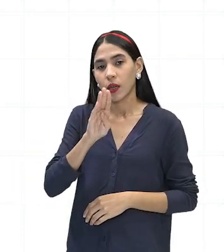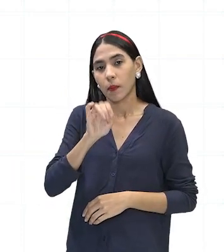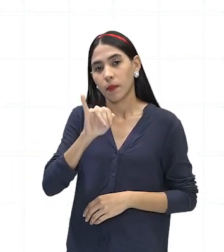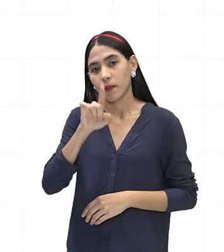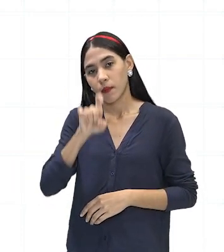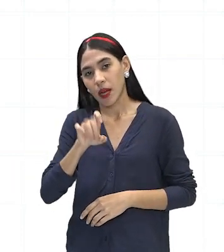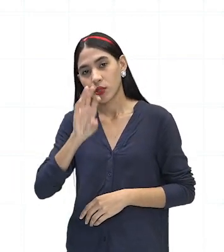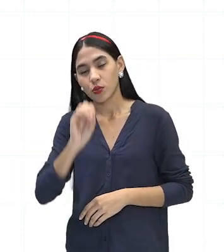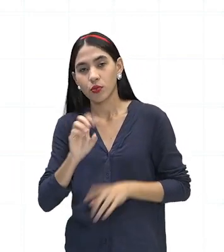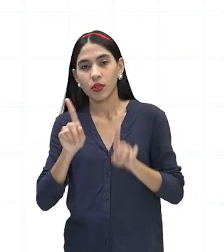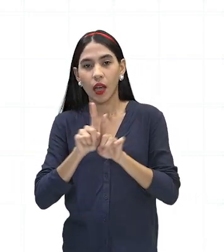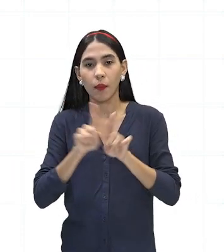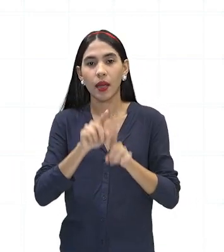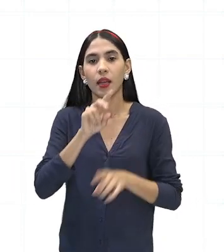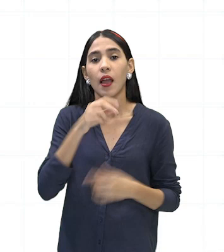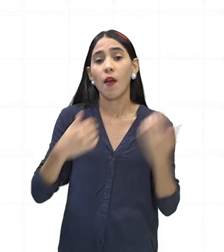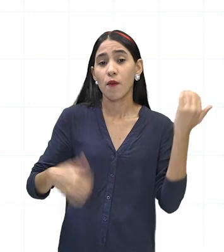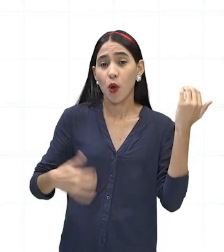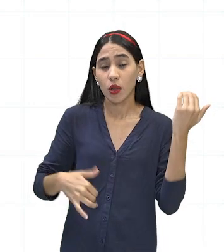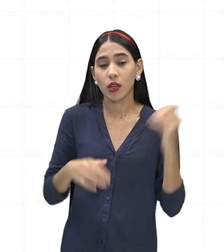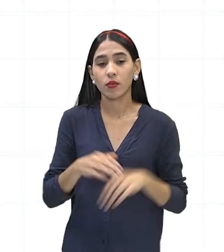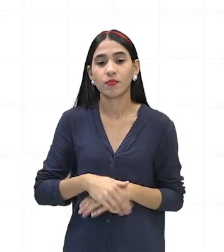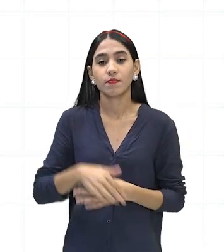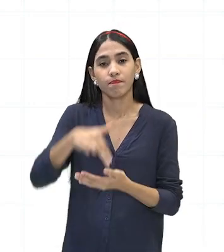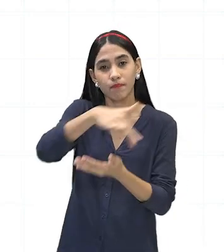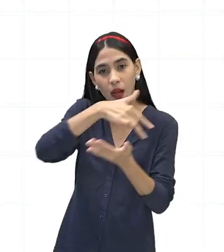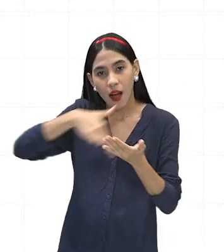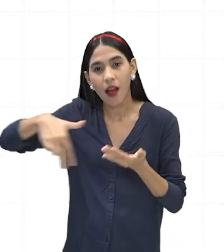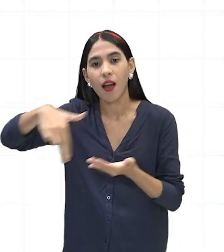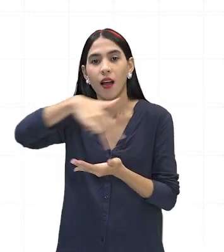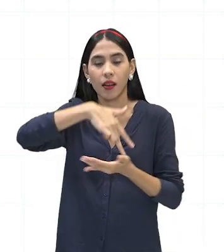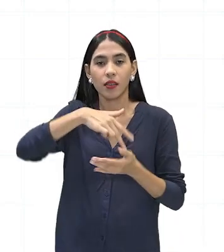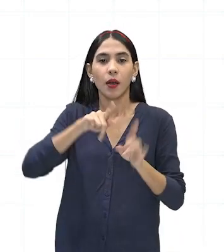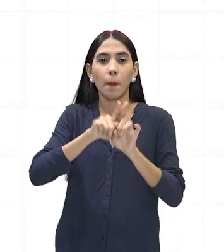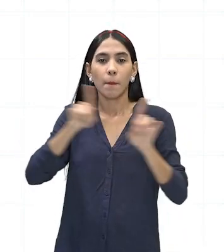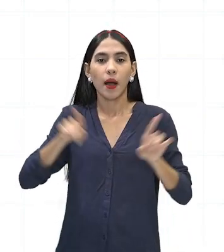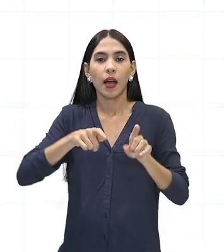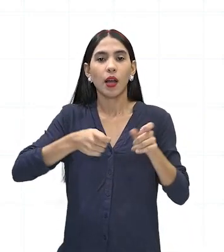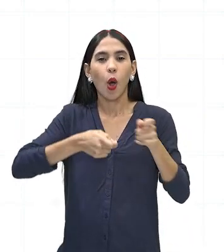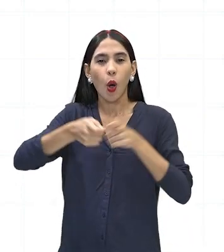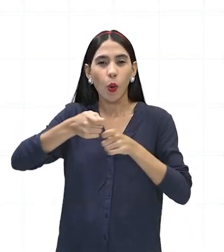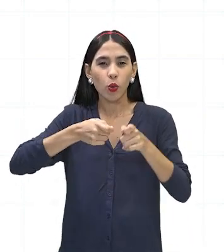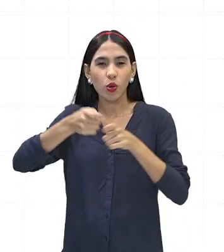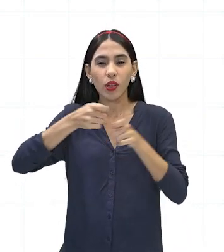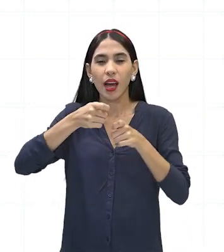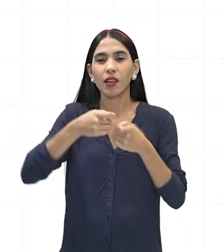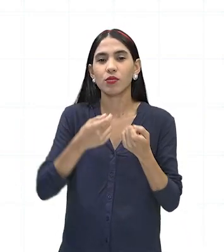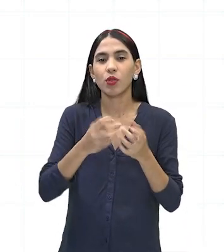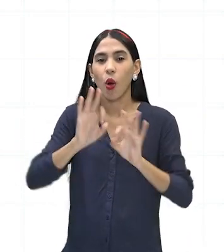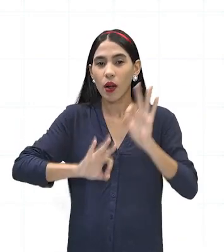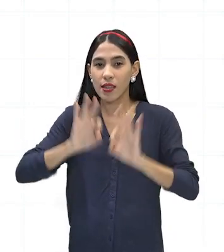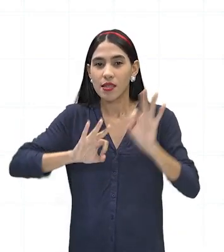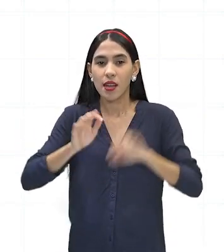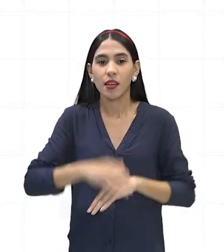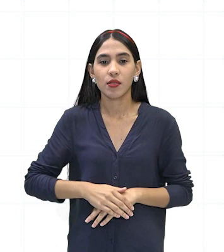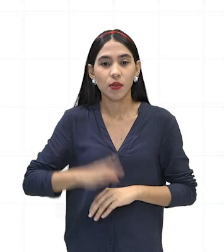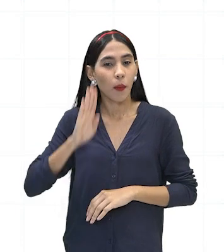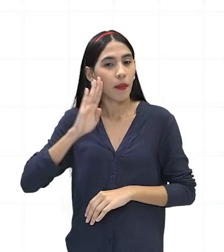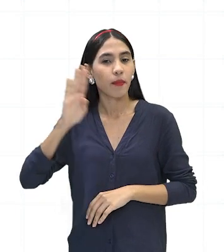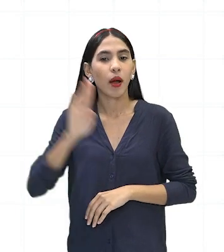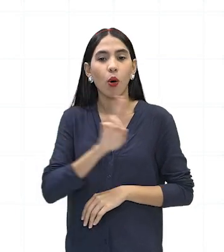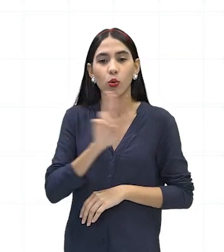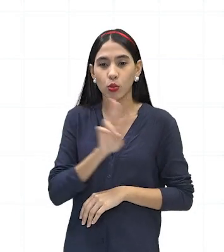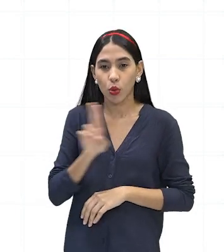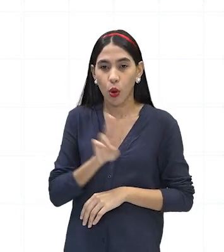A dança tem giros mais complexos e sequência de passos mais elaborados. E os principais nomes desse